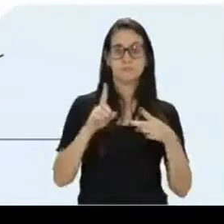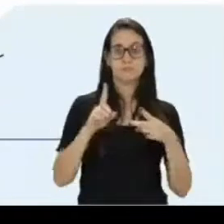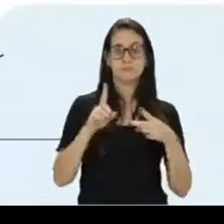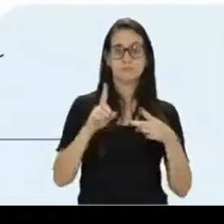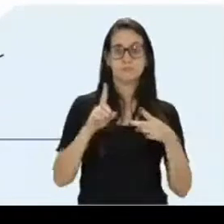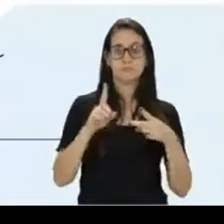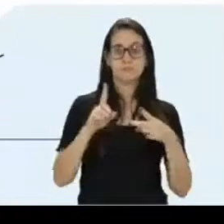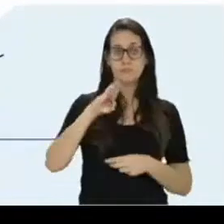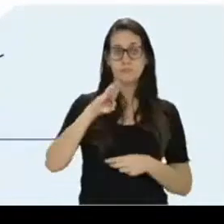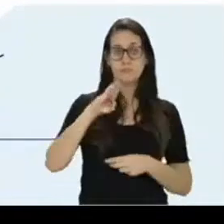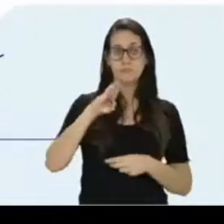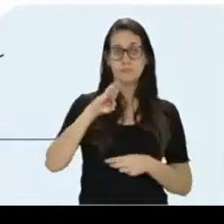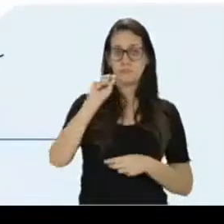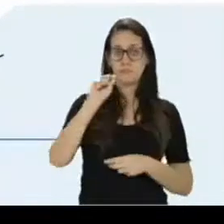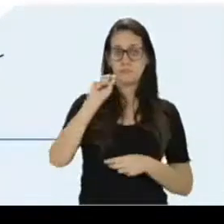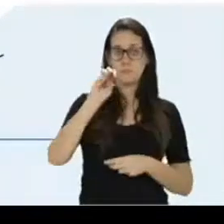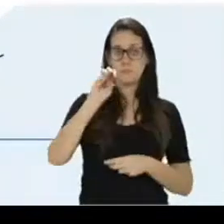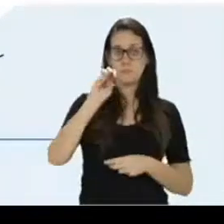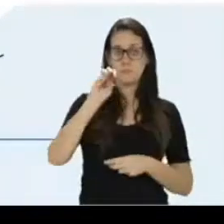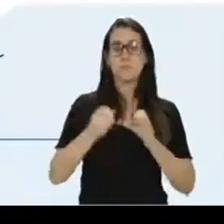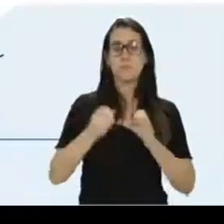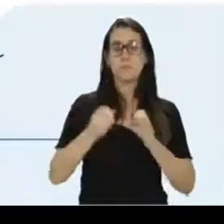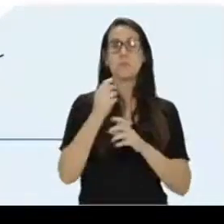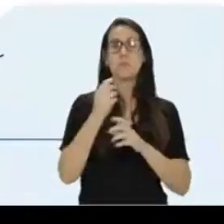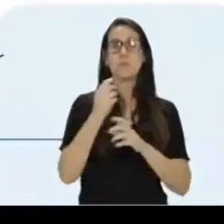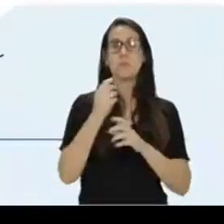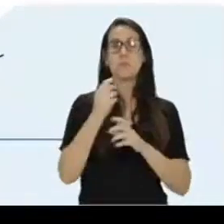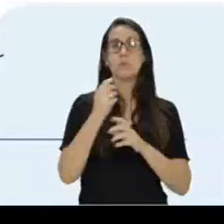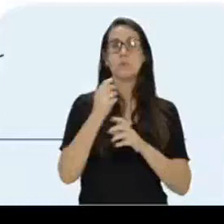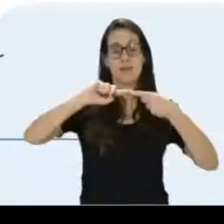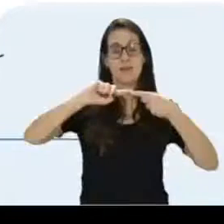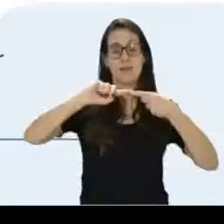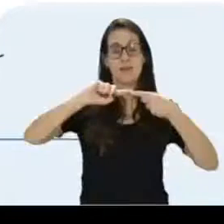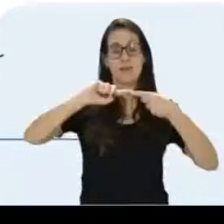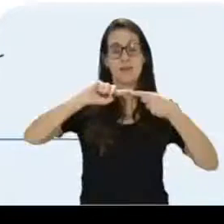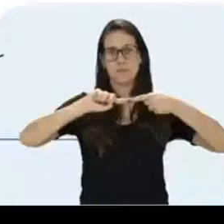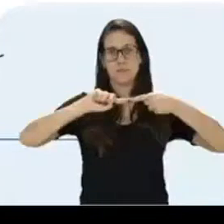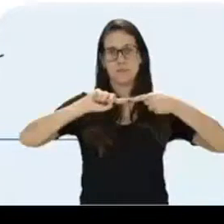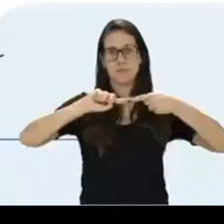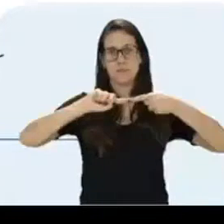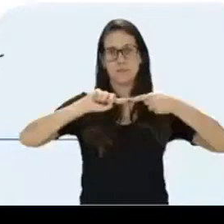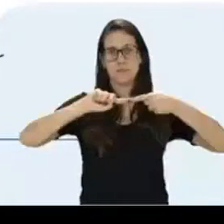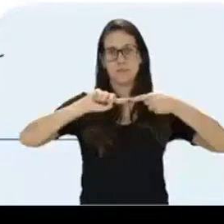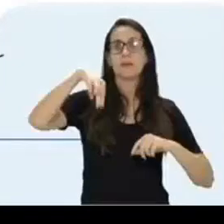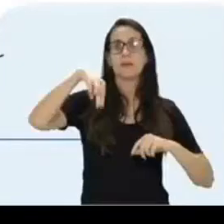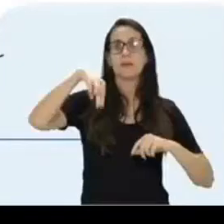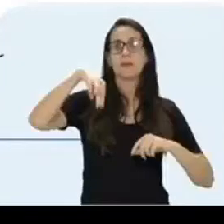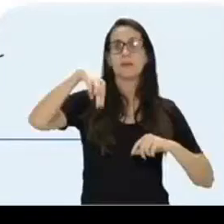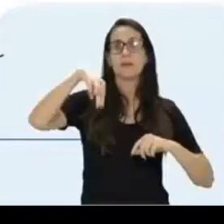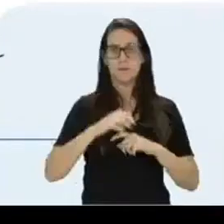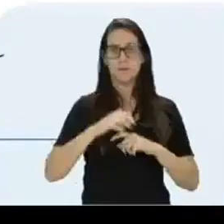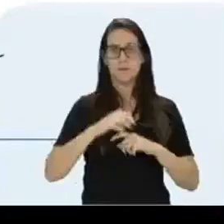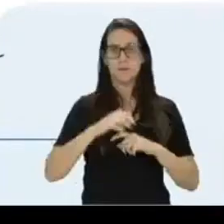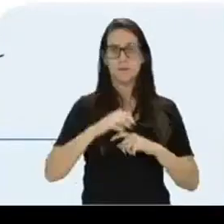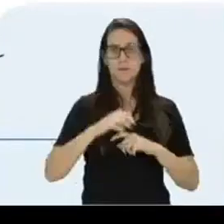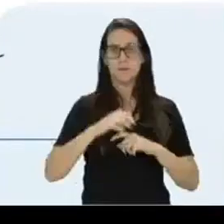Os ribossomos, eles são formados por RNA. Então, a constituição tanto